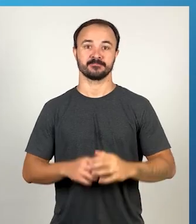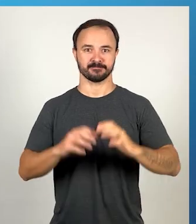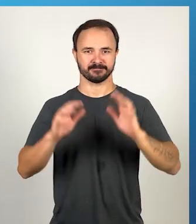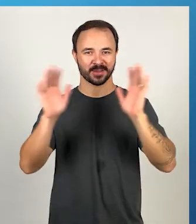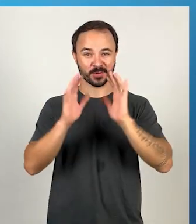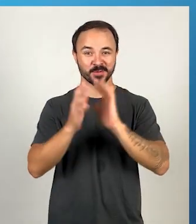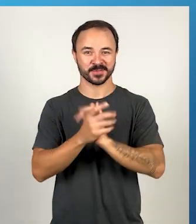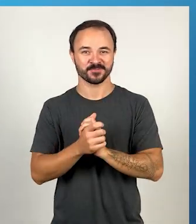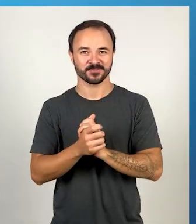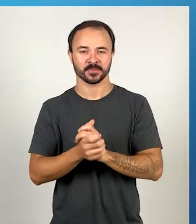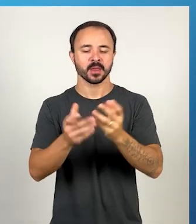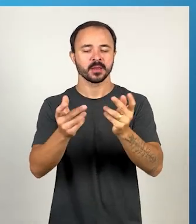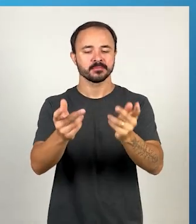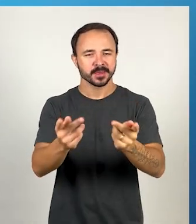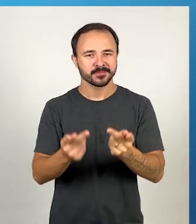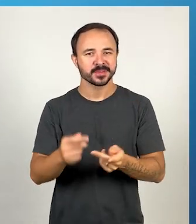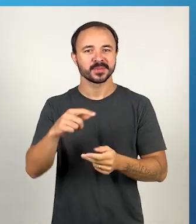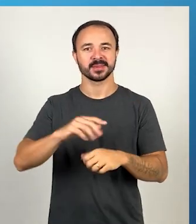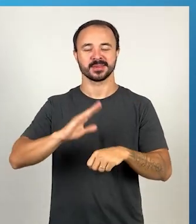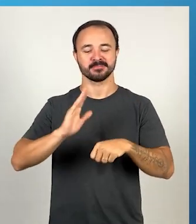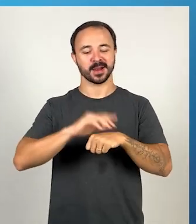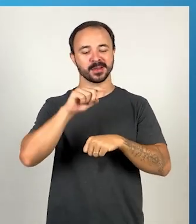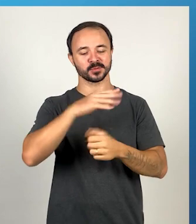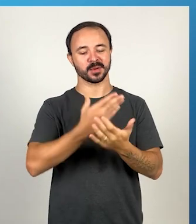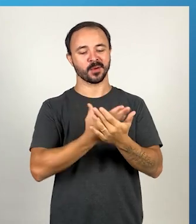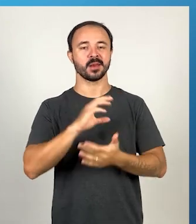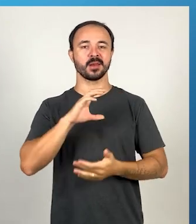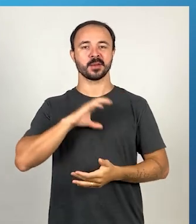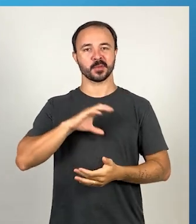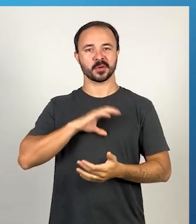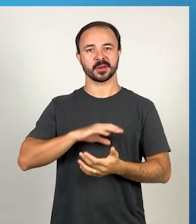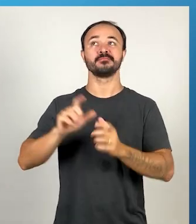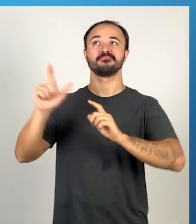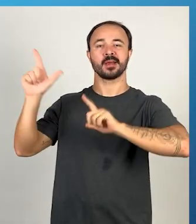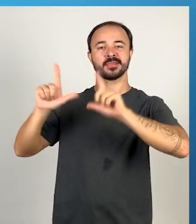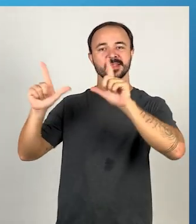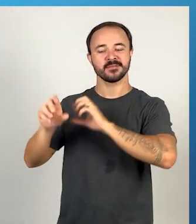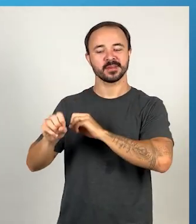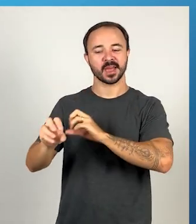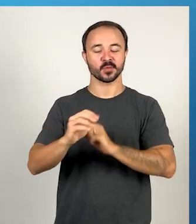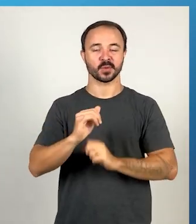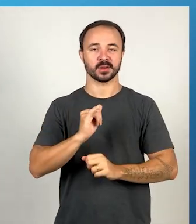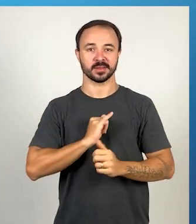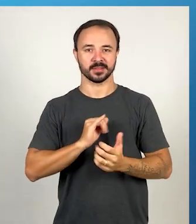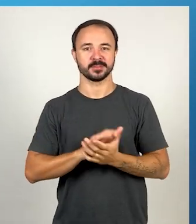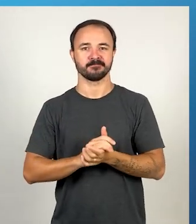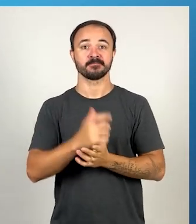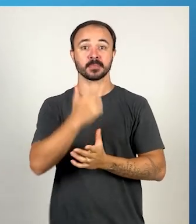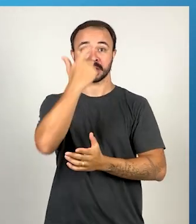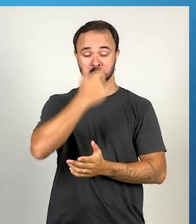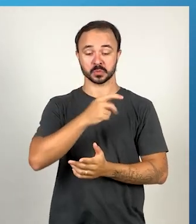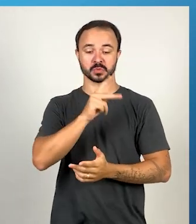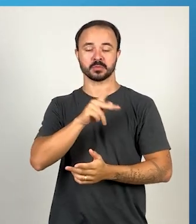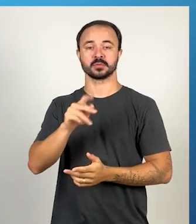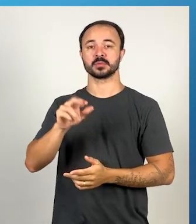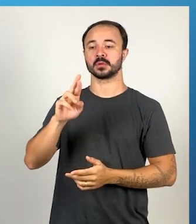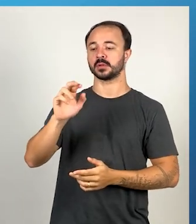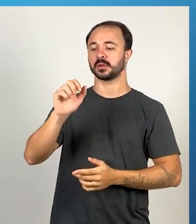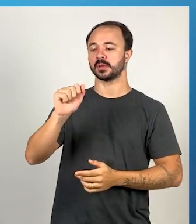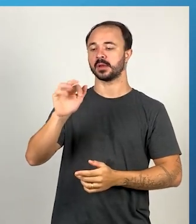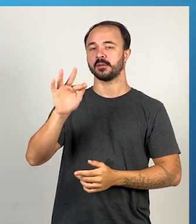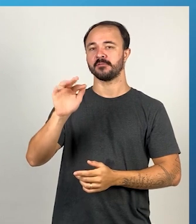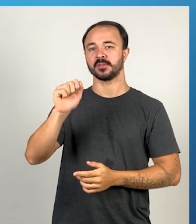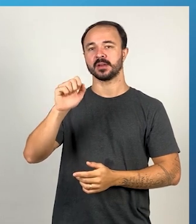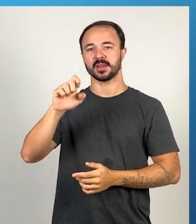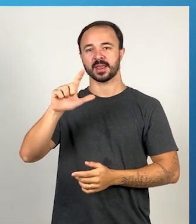Oi, pessoal! Sejam bem-vindos a mais uma aula de língua portuguesa da TV do CAIDS. Eu sou a professora Rafaele e na aula de